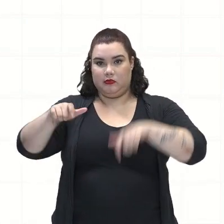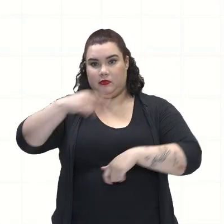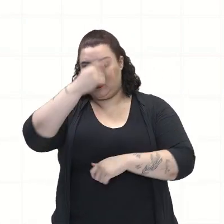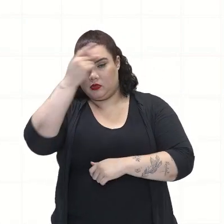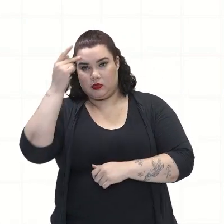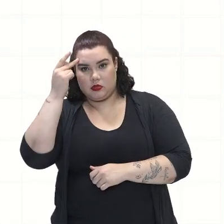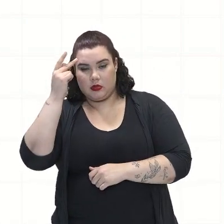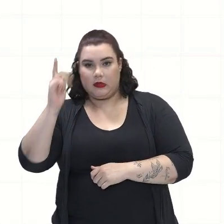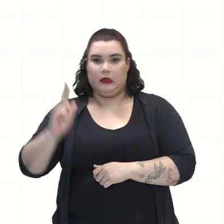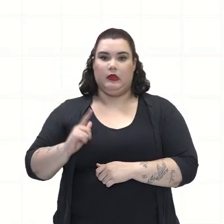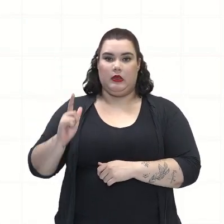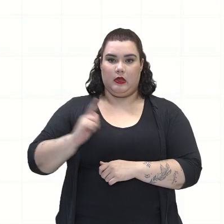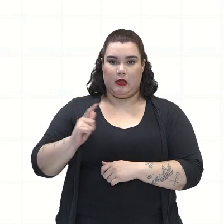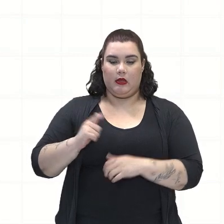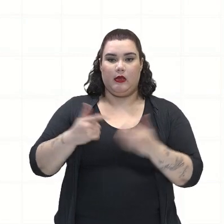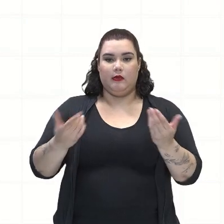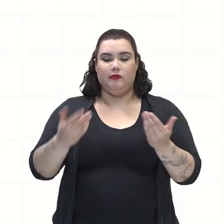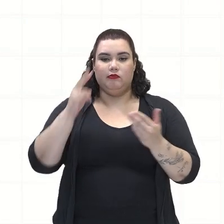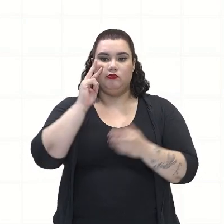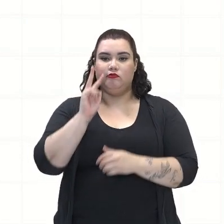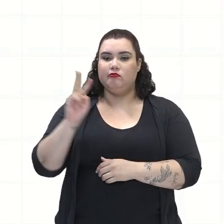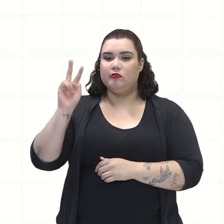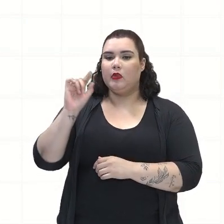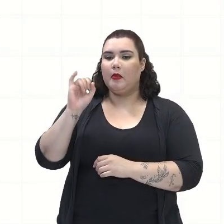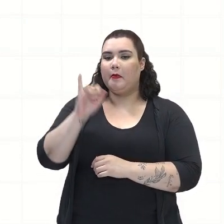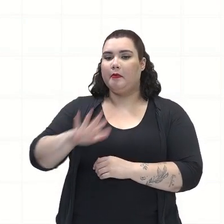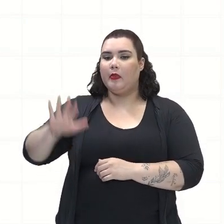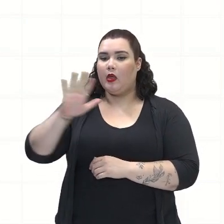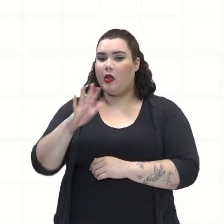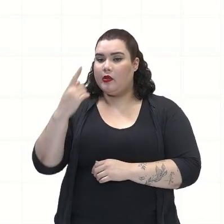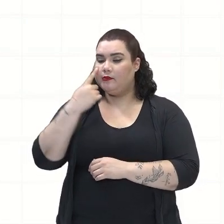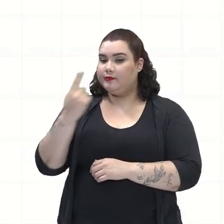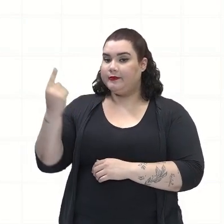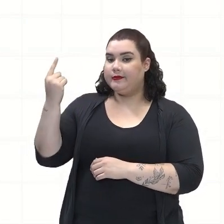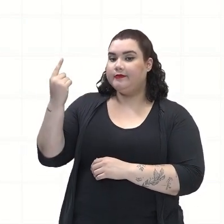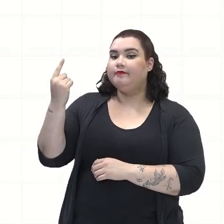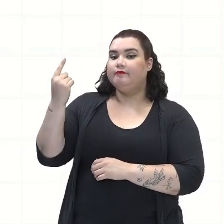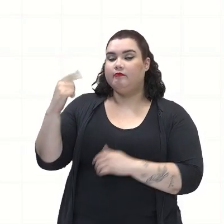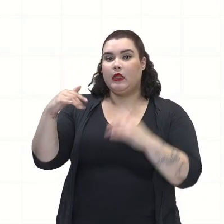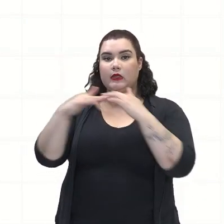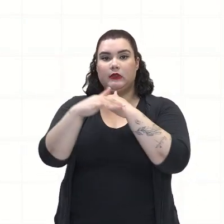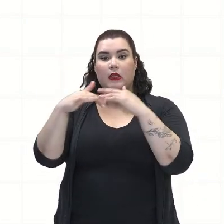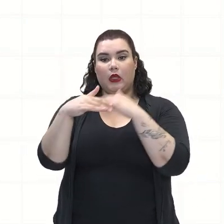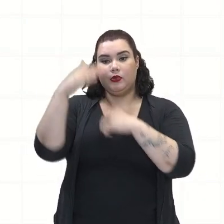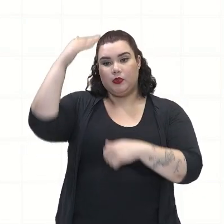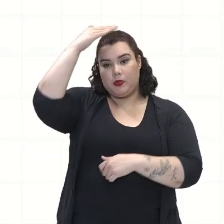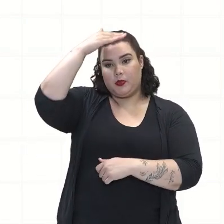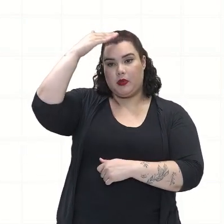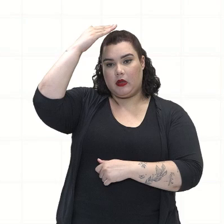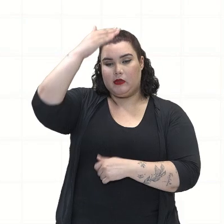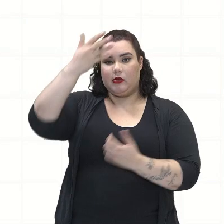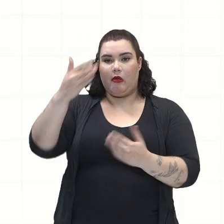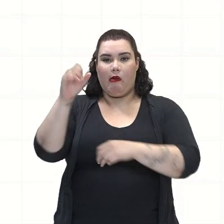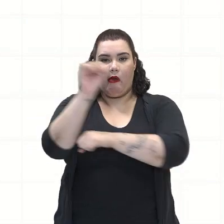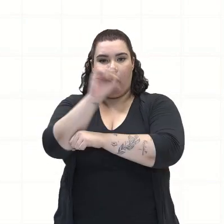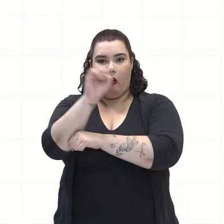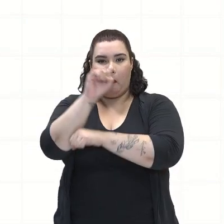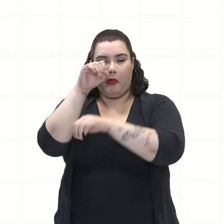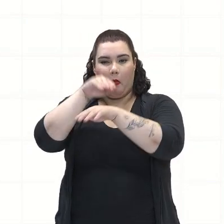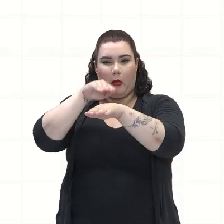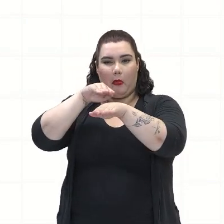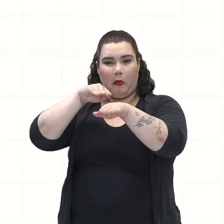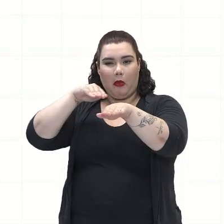acaba gerando cenas como essa que a gente está vendo aí da cidade do México, mas poderia ser qualquer cidade, né? Quando você tem os congestionamentos causados